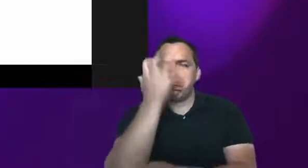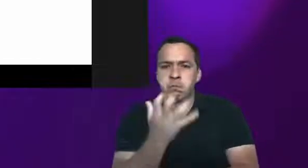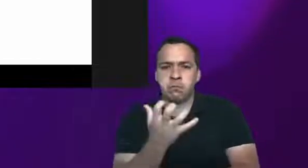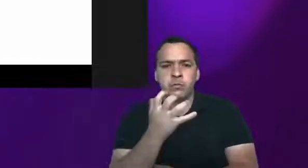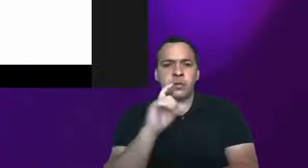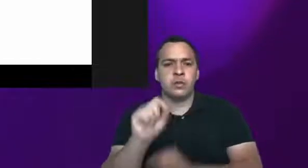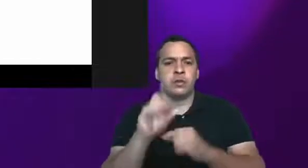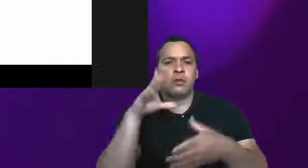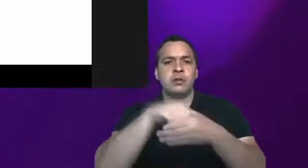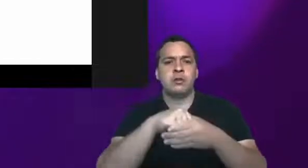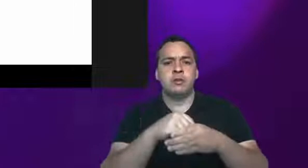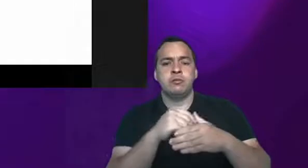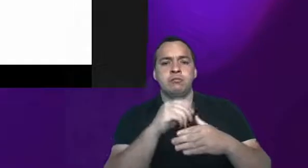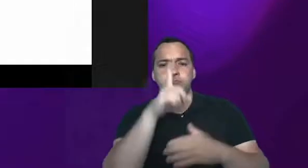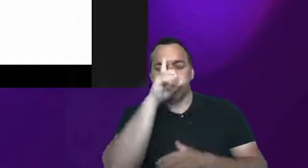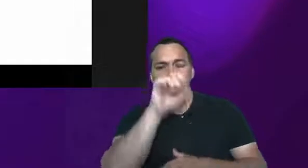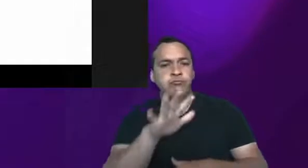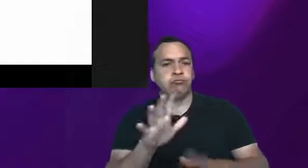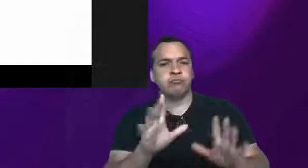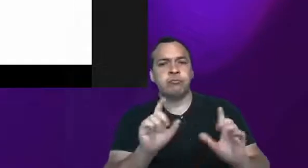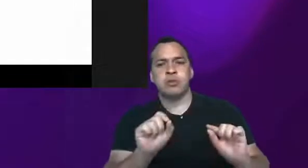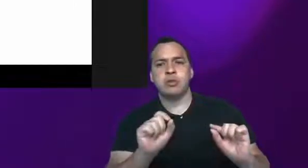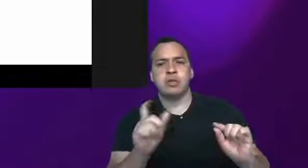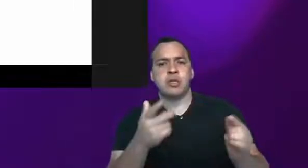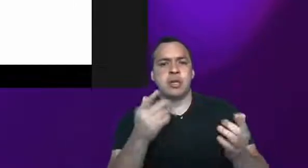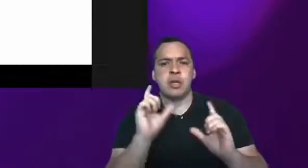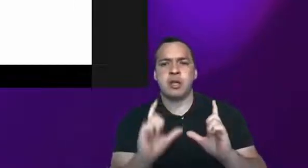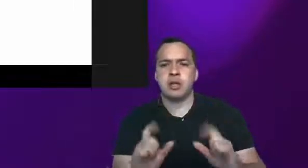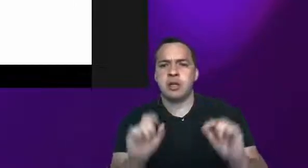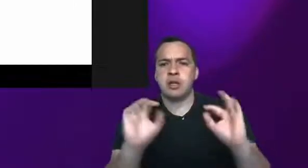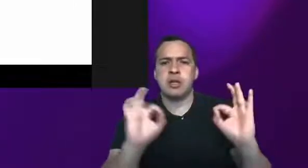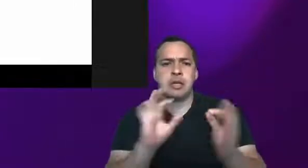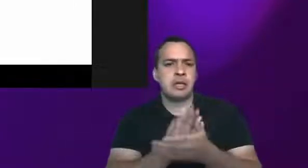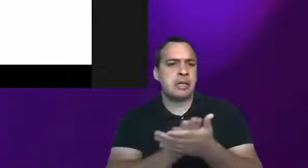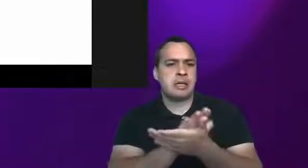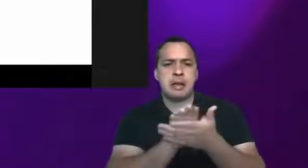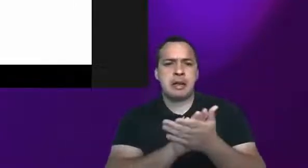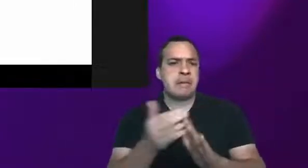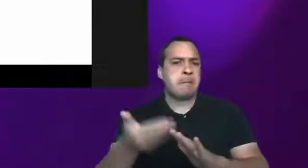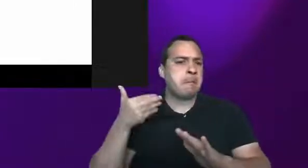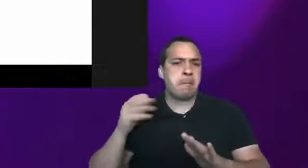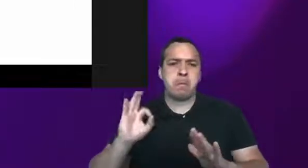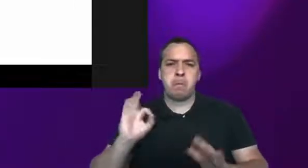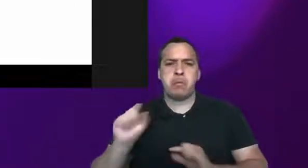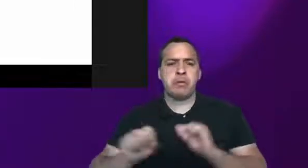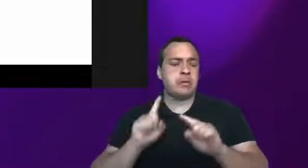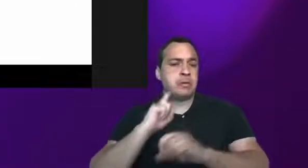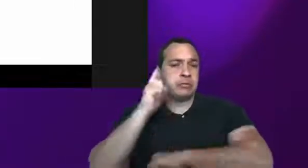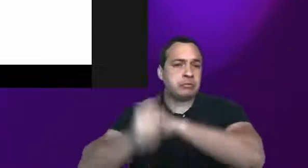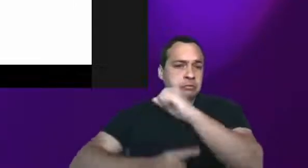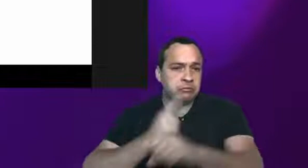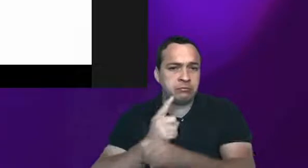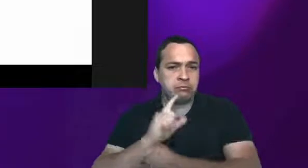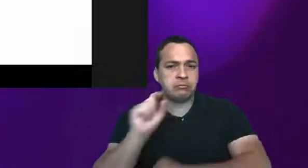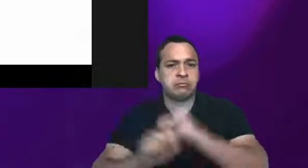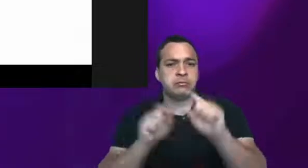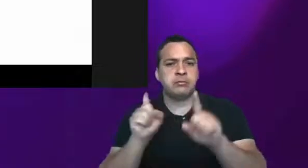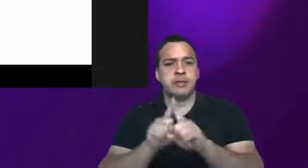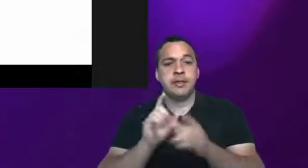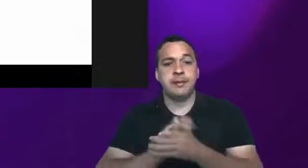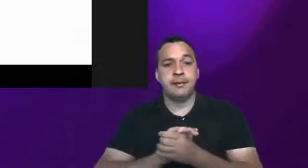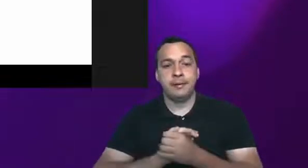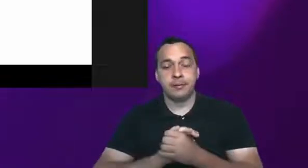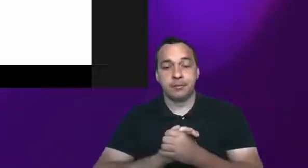instituição, não fez quimioterapia adjuvante. 1 ano depois, elevação dos marcadores tumorais